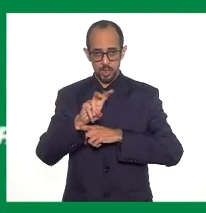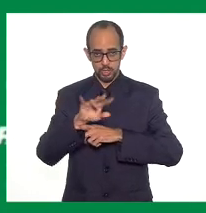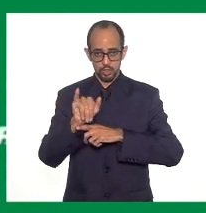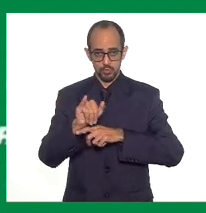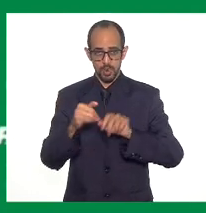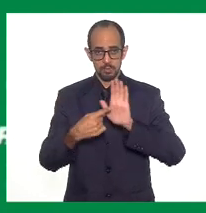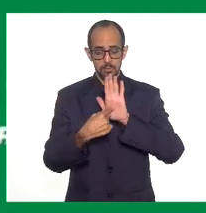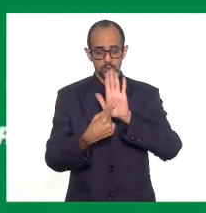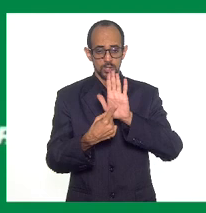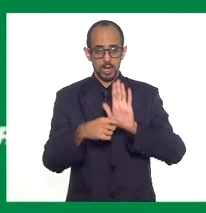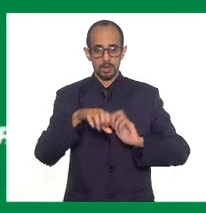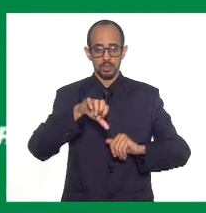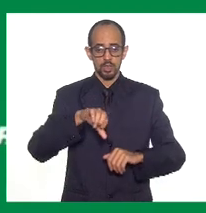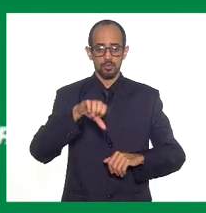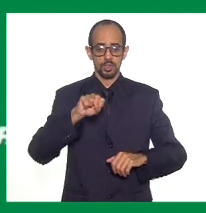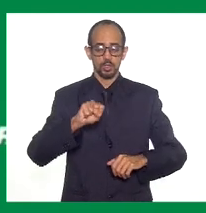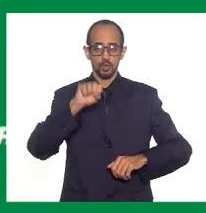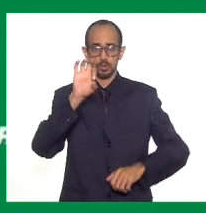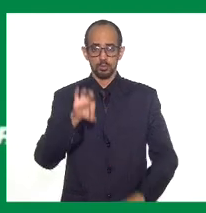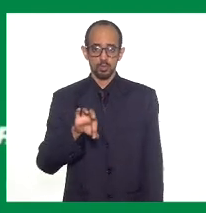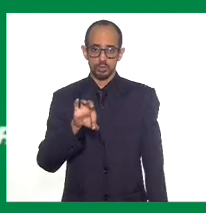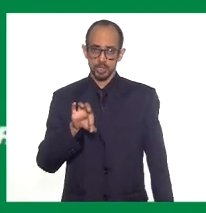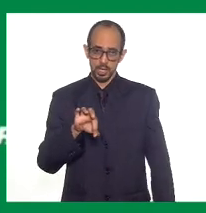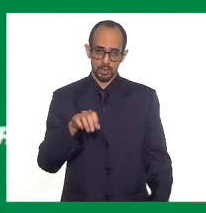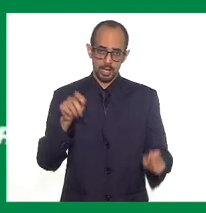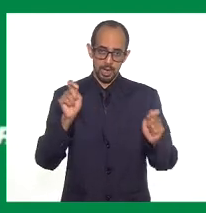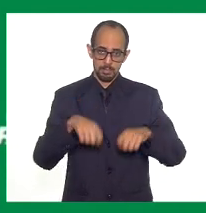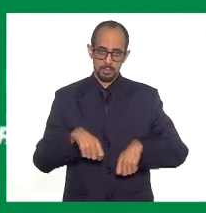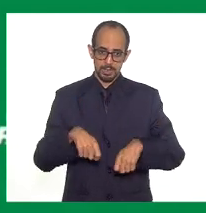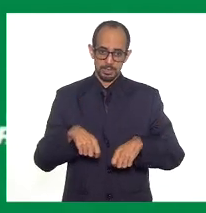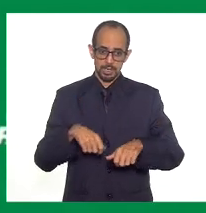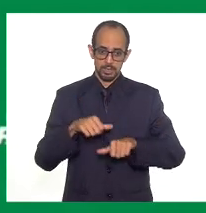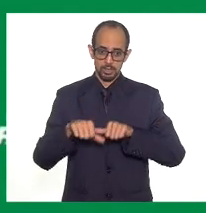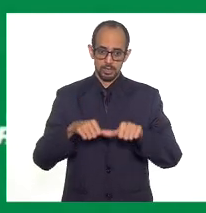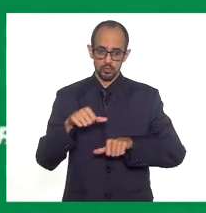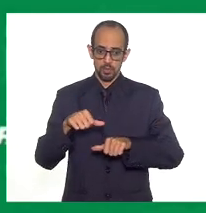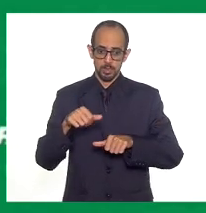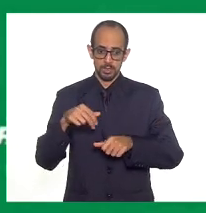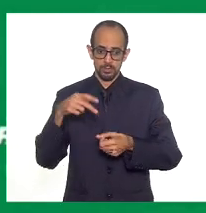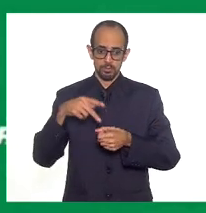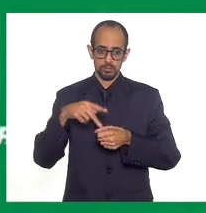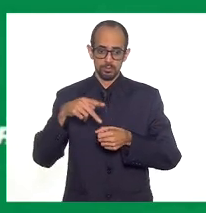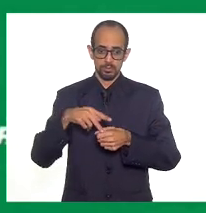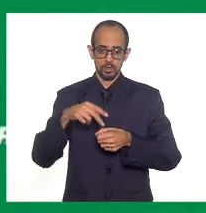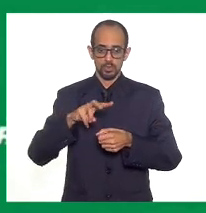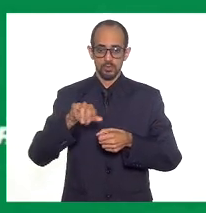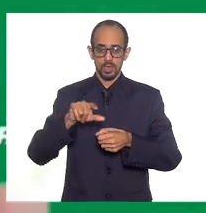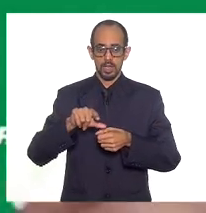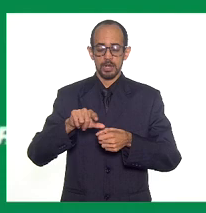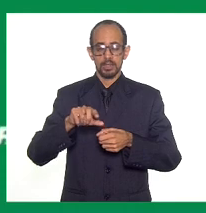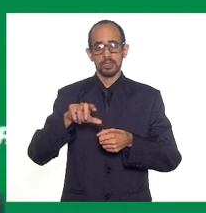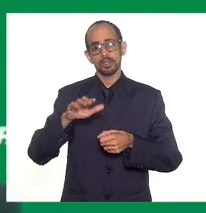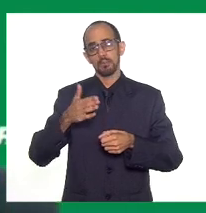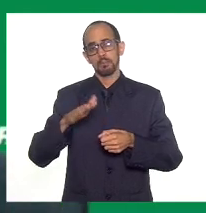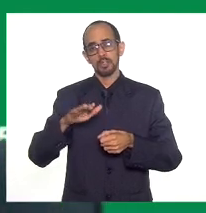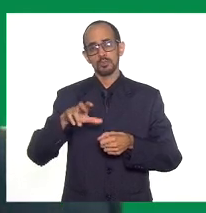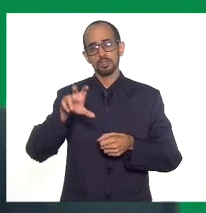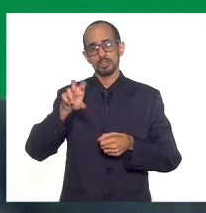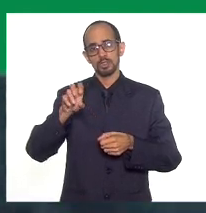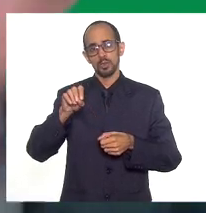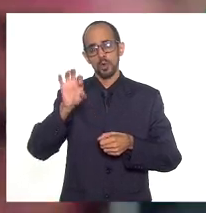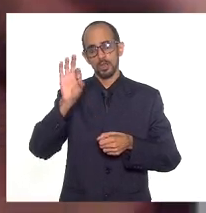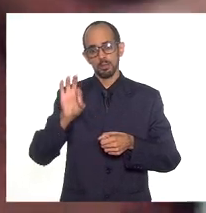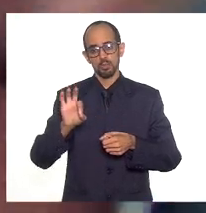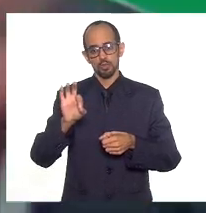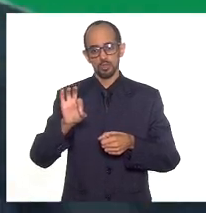gente tem 98% da capacidade de refino no Brasil, para cerca de 50% da capacidade nacional. Então, né, no que se